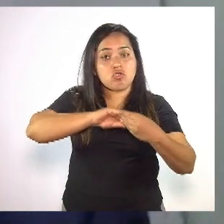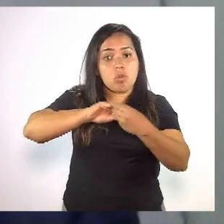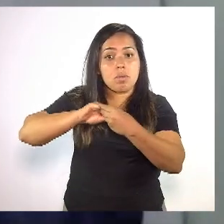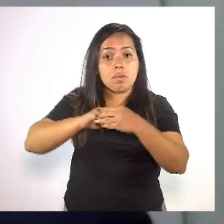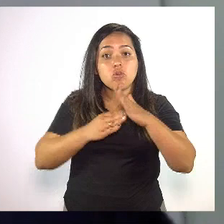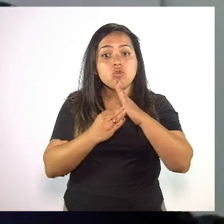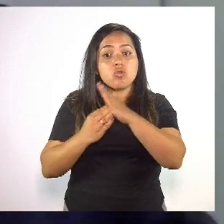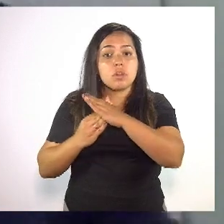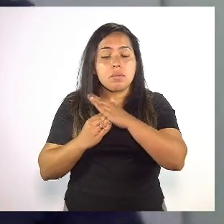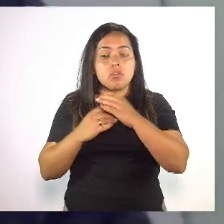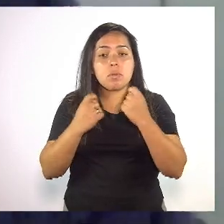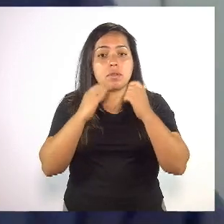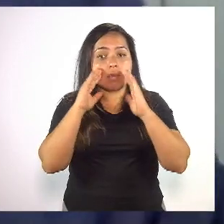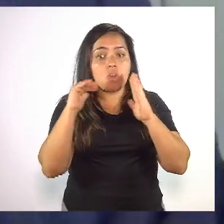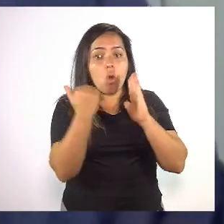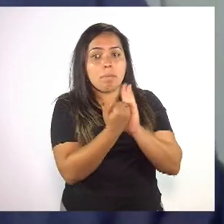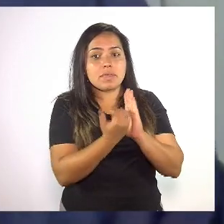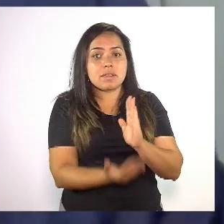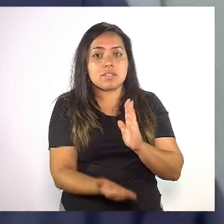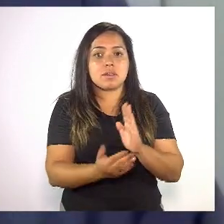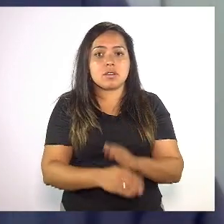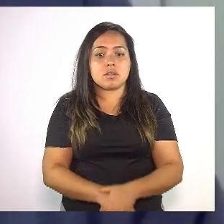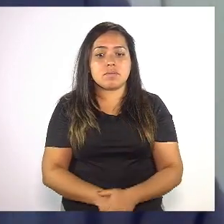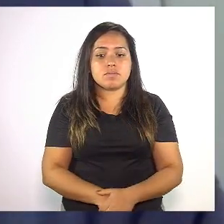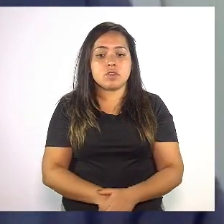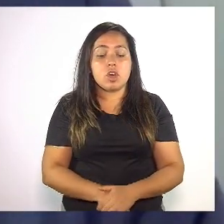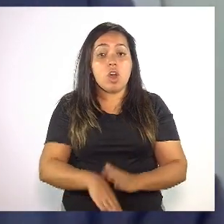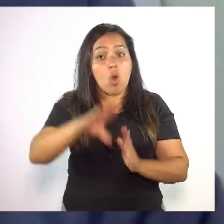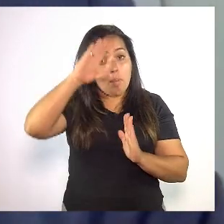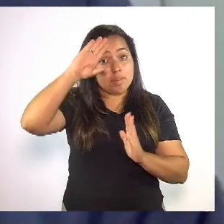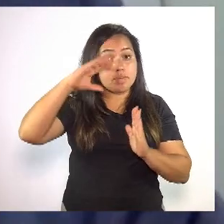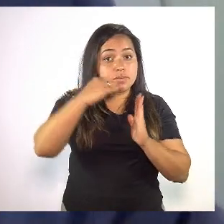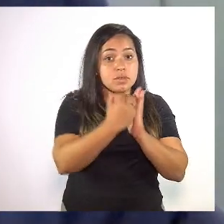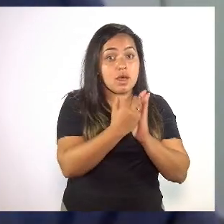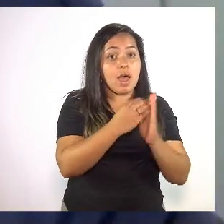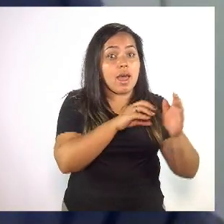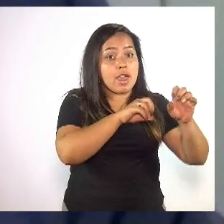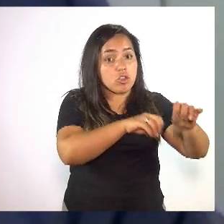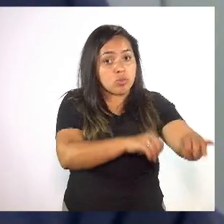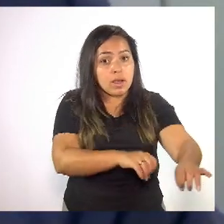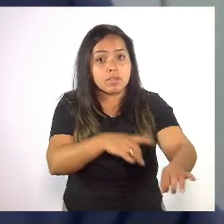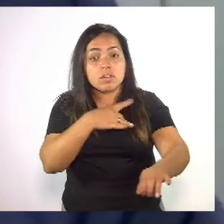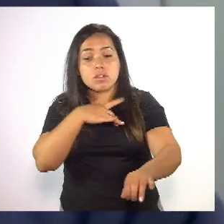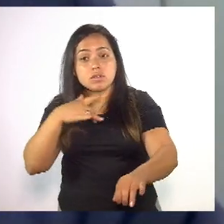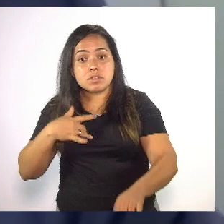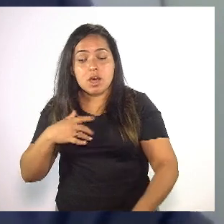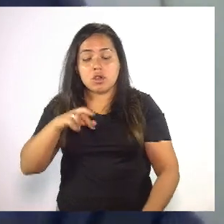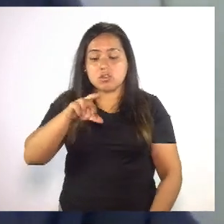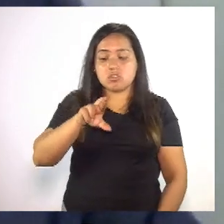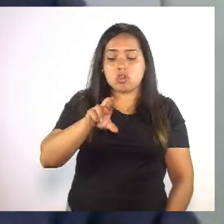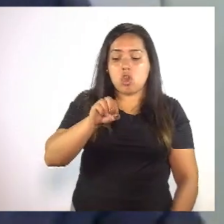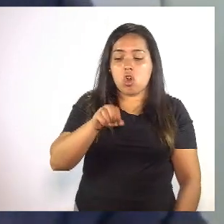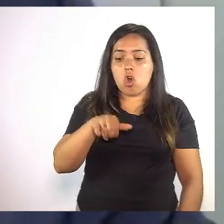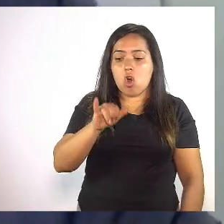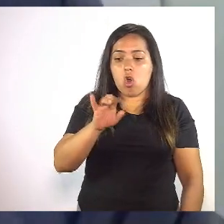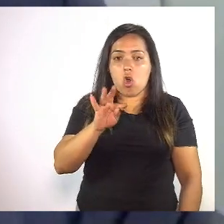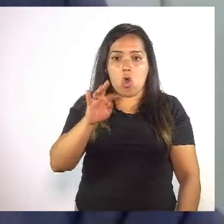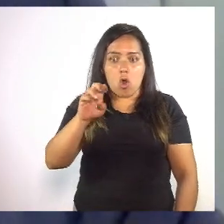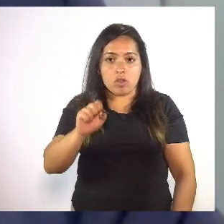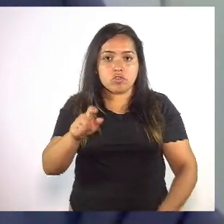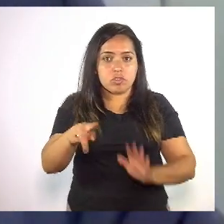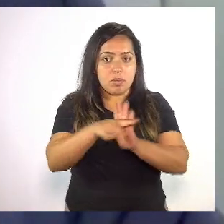limites, inclusive em questão do cumprimento da despesa de educação e saúde com a despesa dos royalties do petróleo. Essa